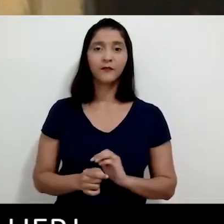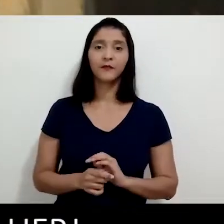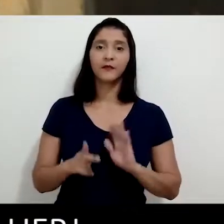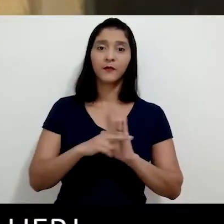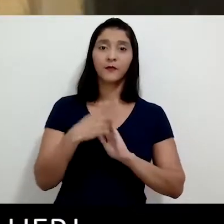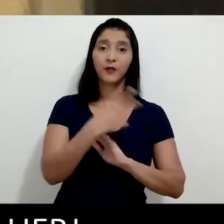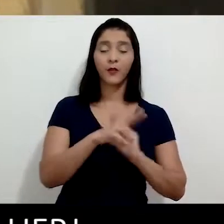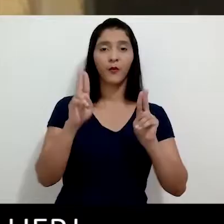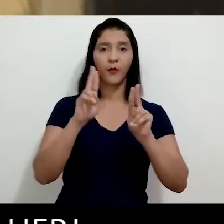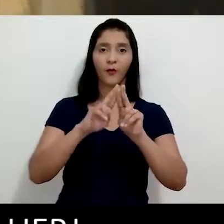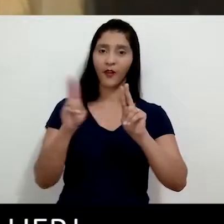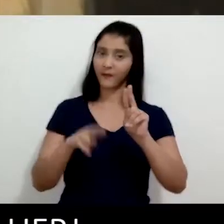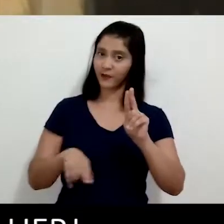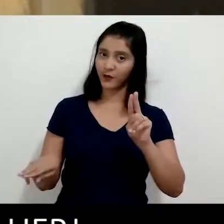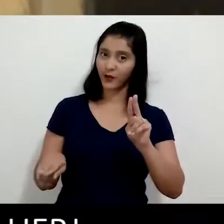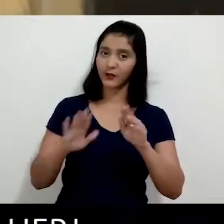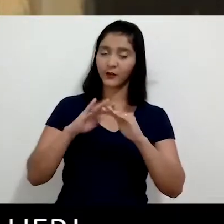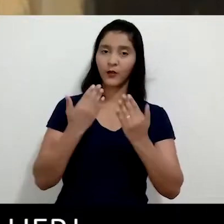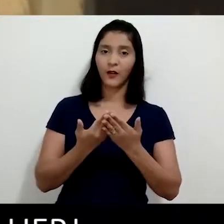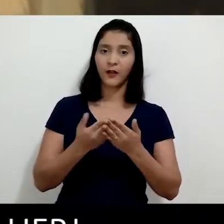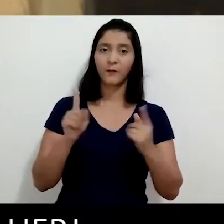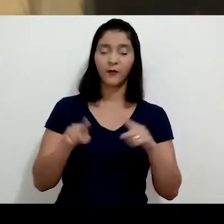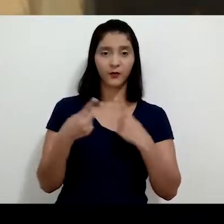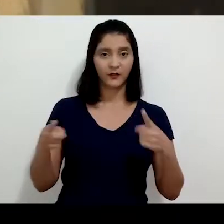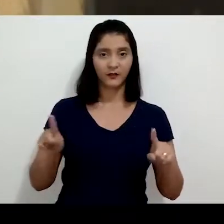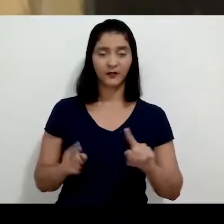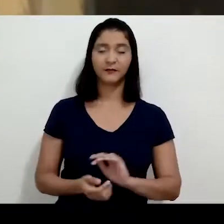da Escola de Música da UFRJ.